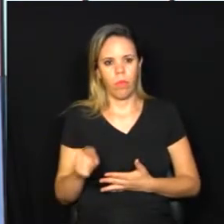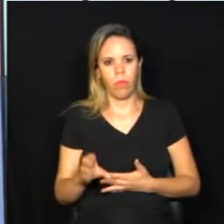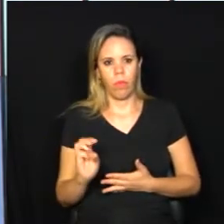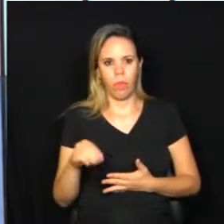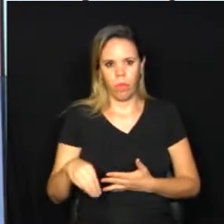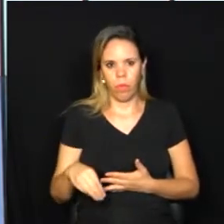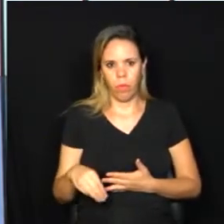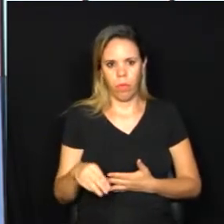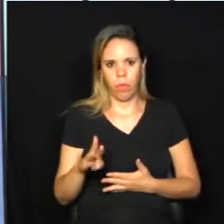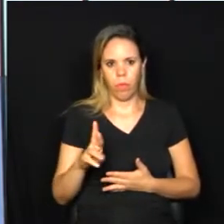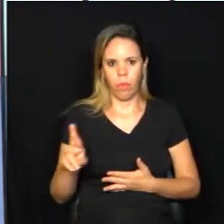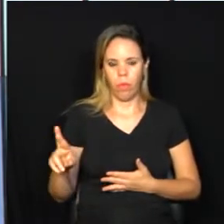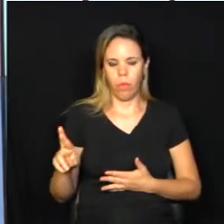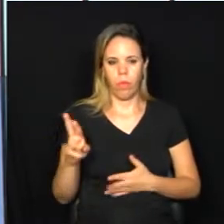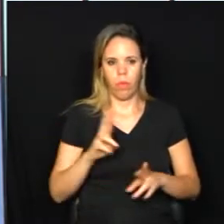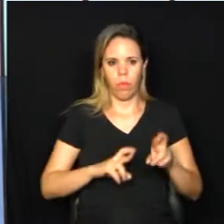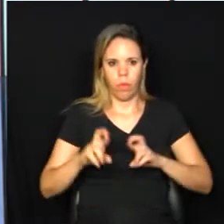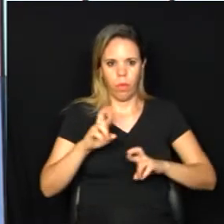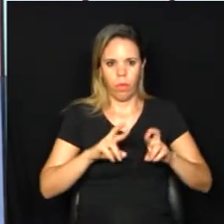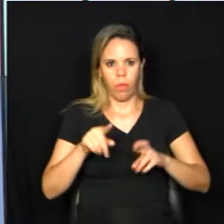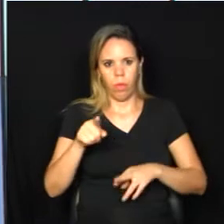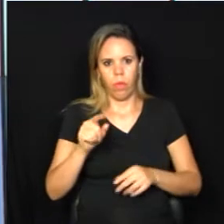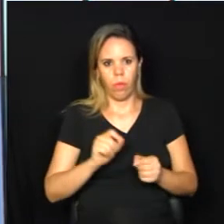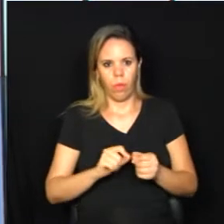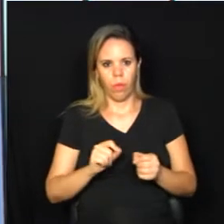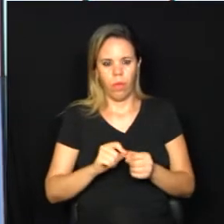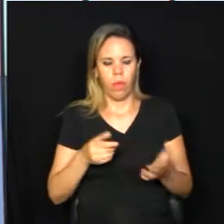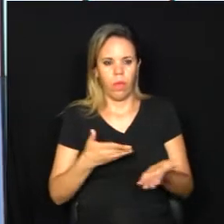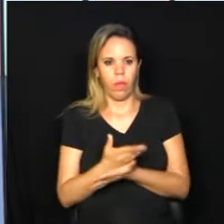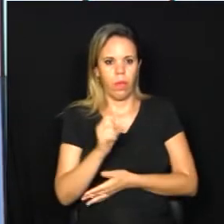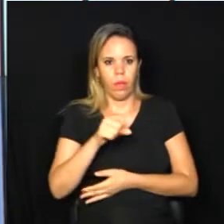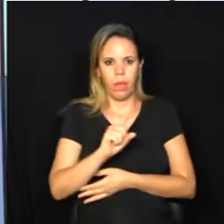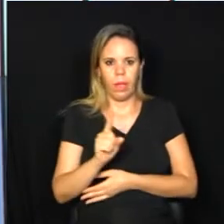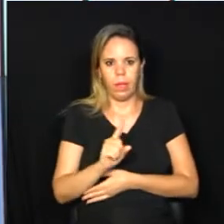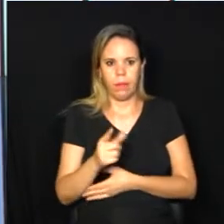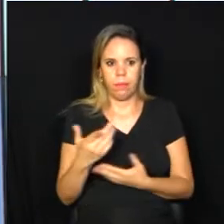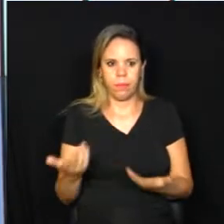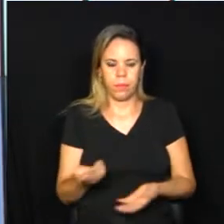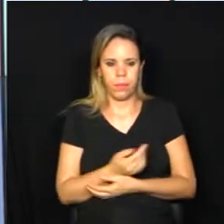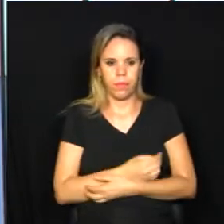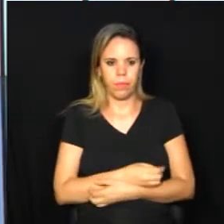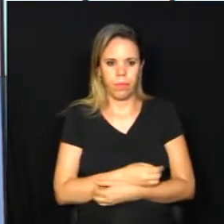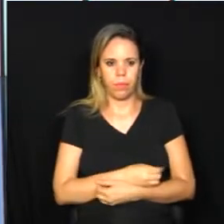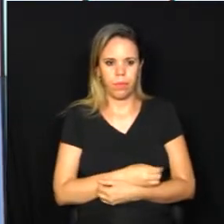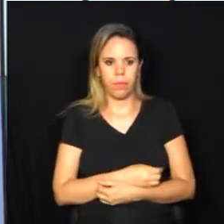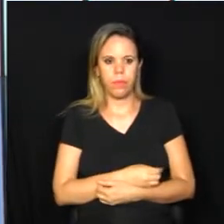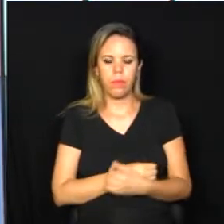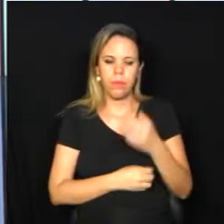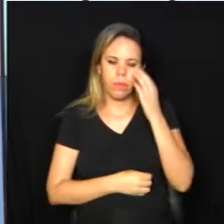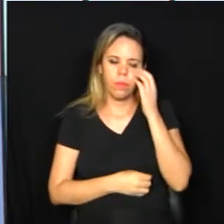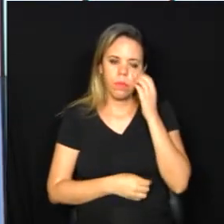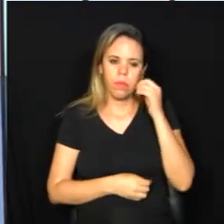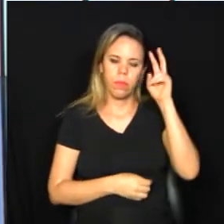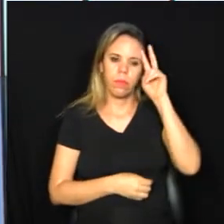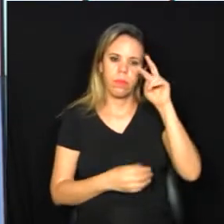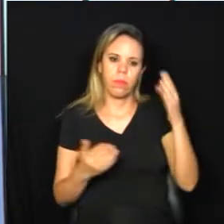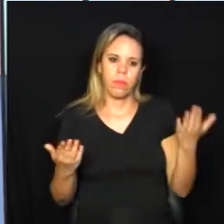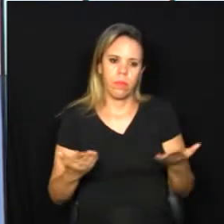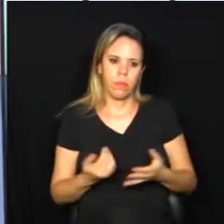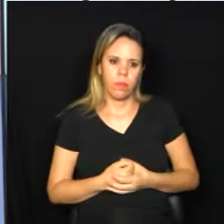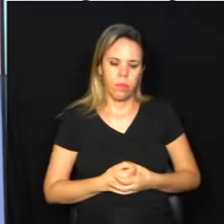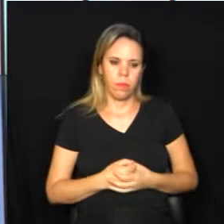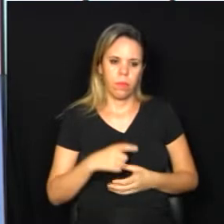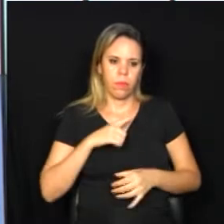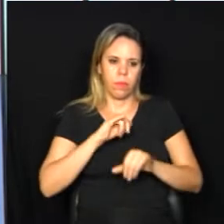vestibulinhoetec.com.br, confira aí se você foi aprovado ou não. A gente lembra que hoje tem